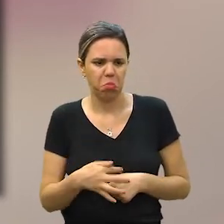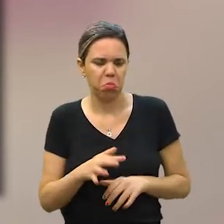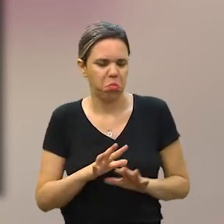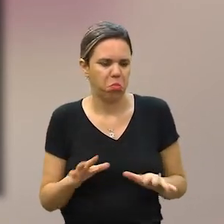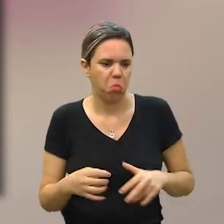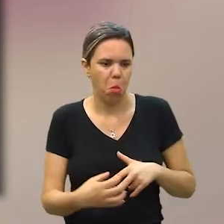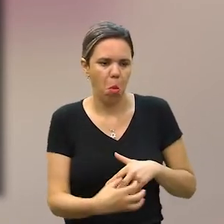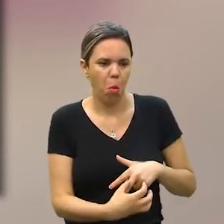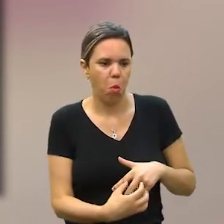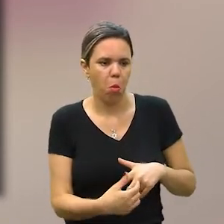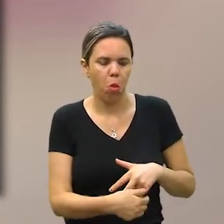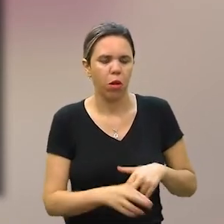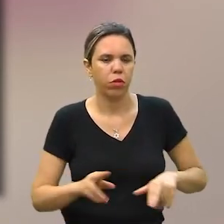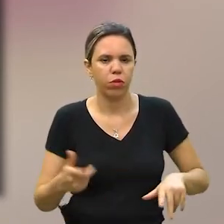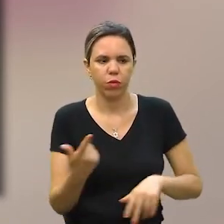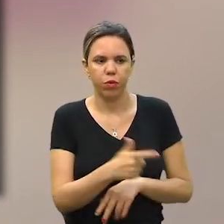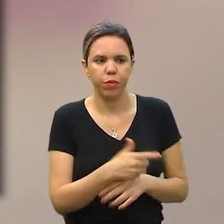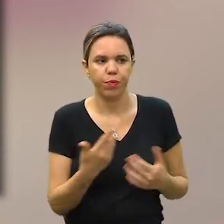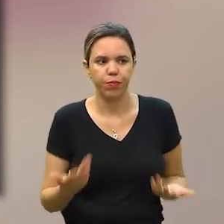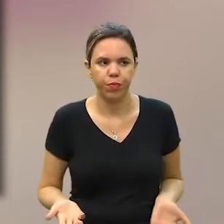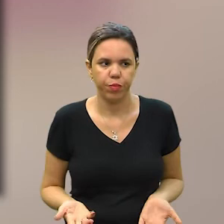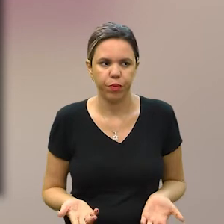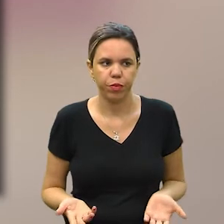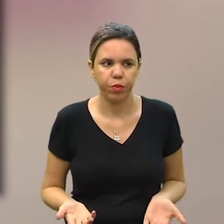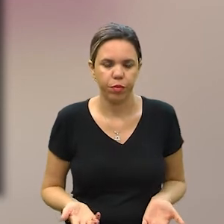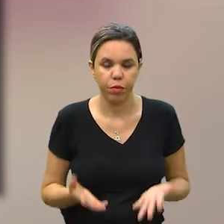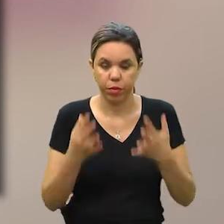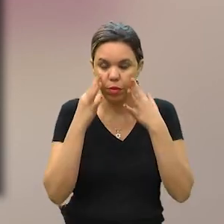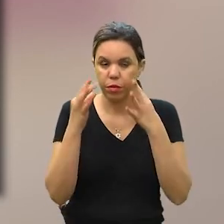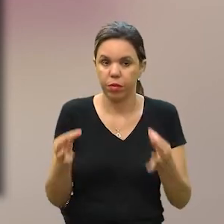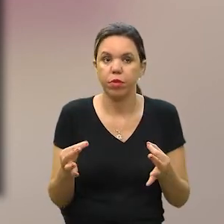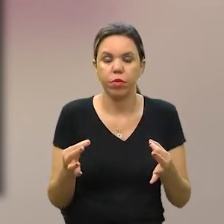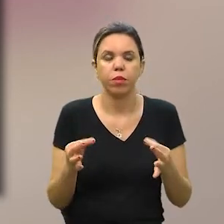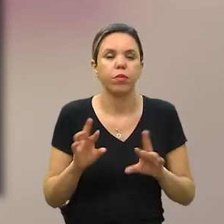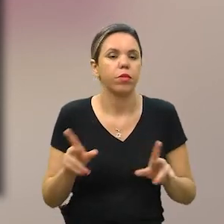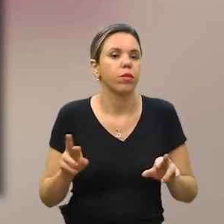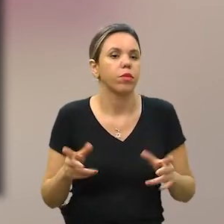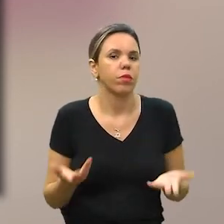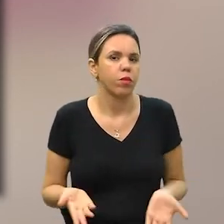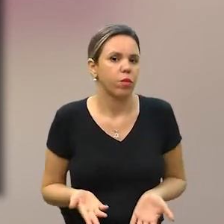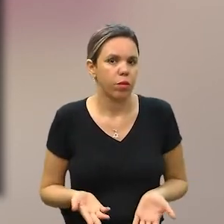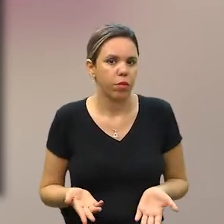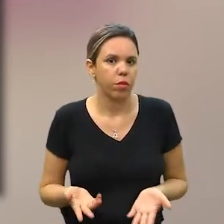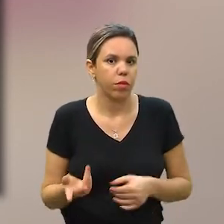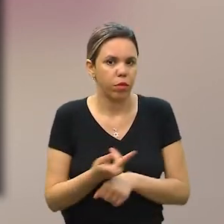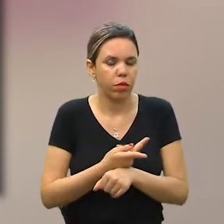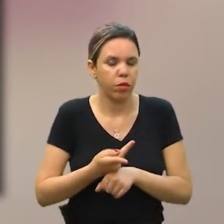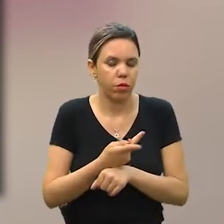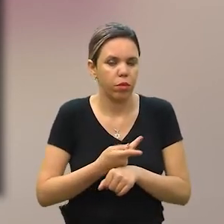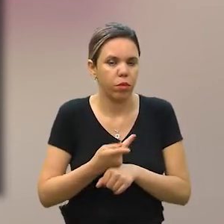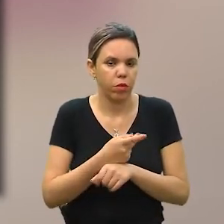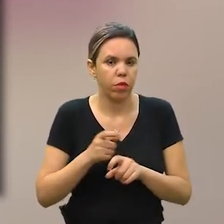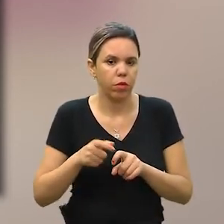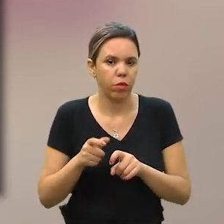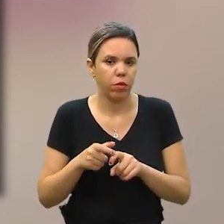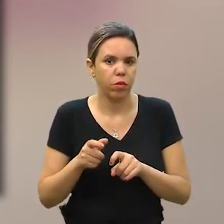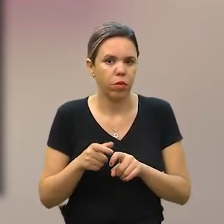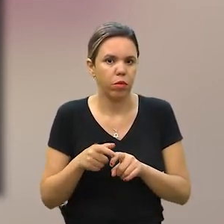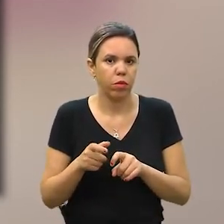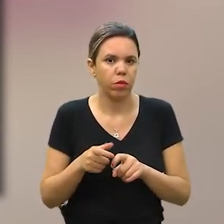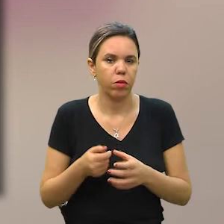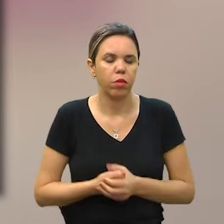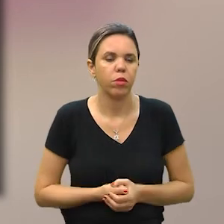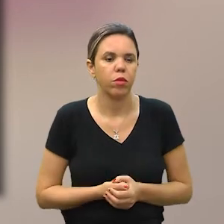dor numa perna diferente da outra. Então, prestar atenção que ela está diferente. Então, procurar uma assistência médica